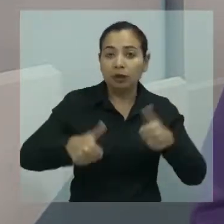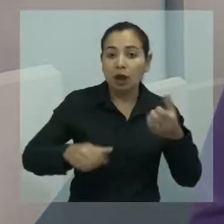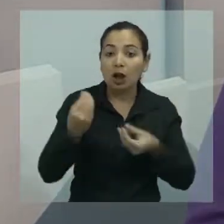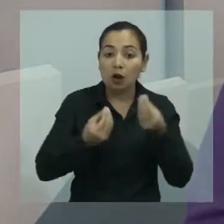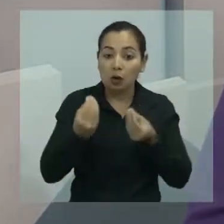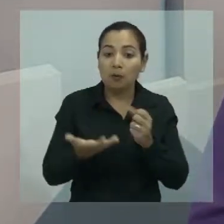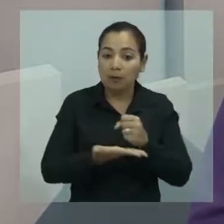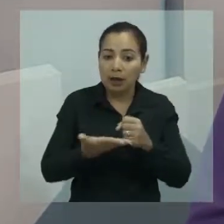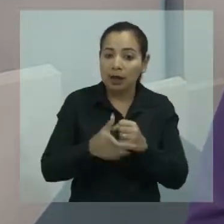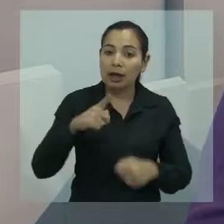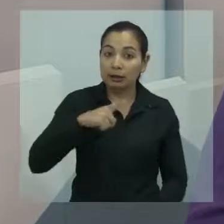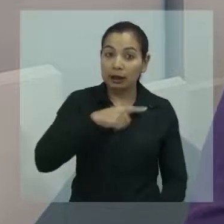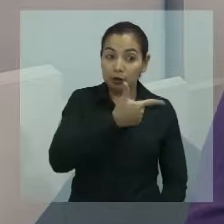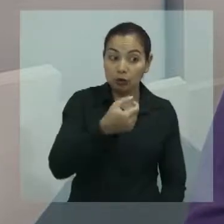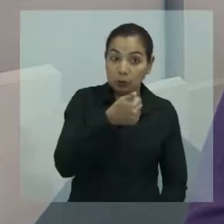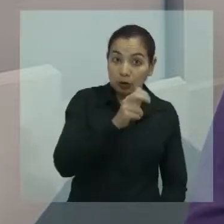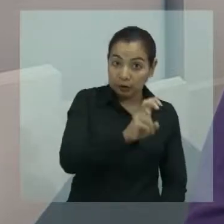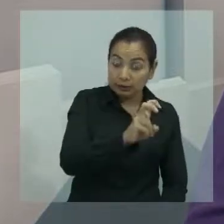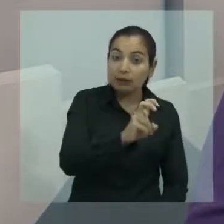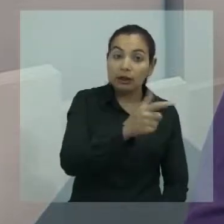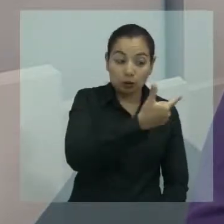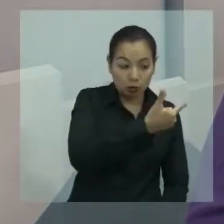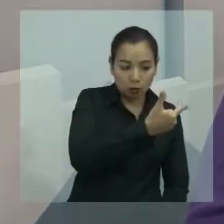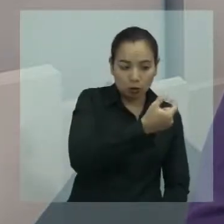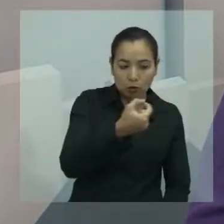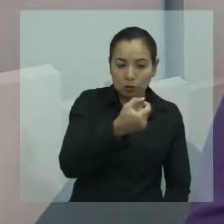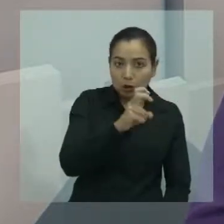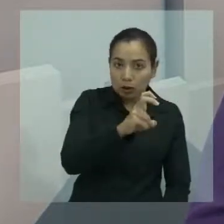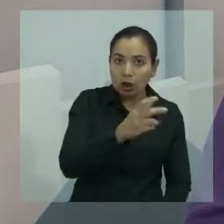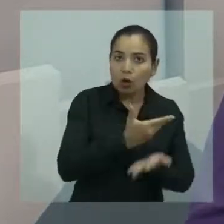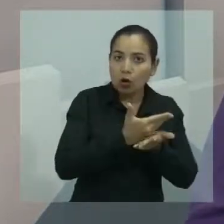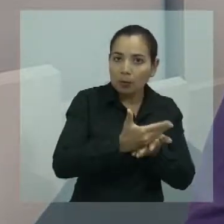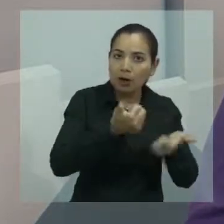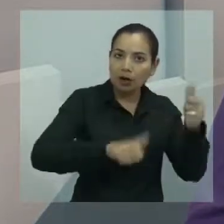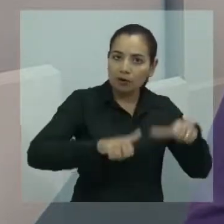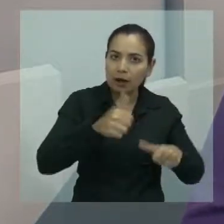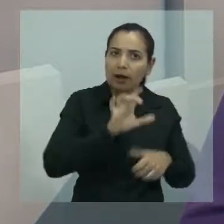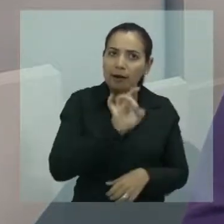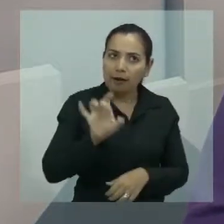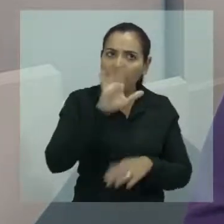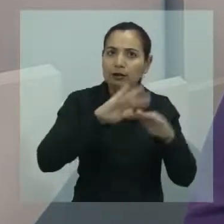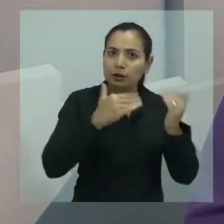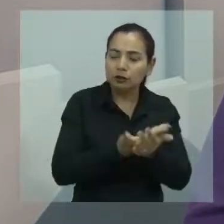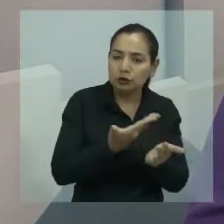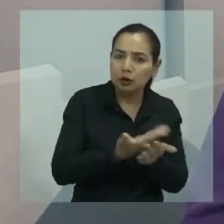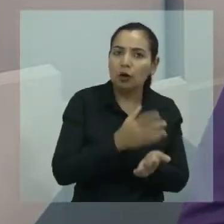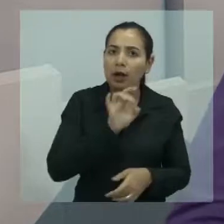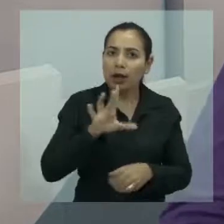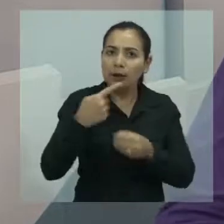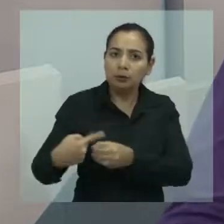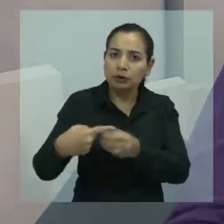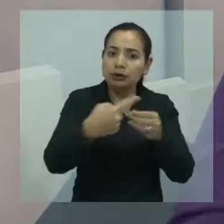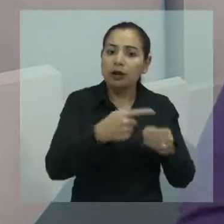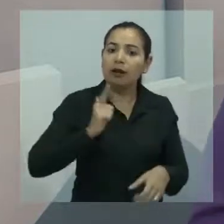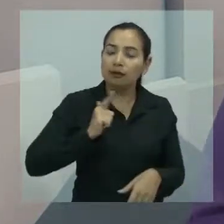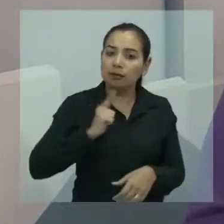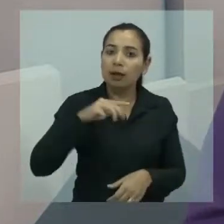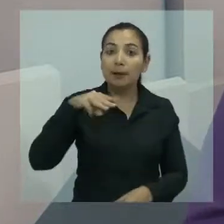dia. Bom, o IDEB, o Índice de Desenvolvimento da Educação Básica, ele foi iniciado o seu cálculo lá em 2005